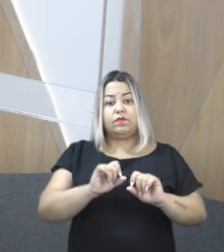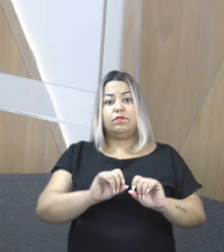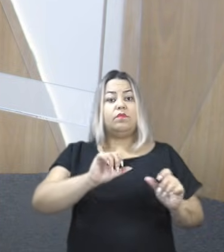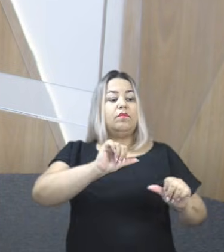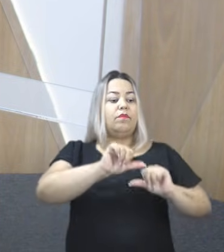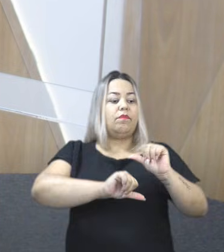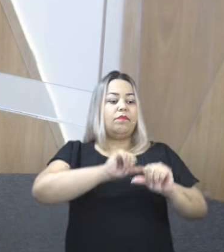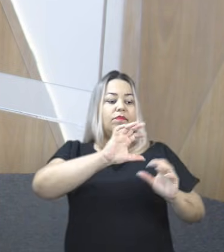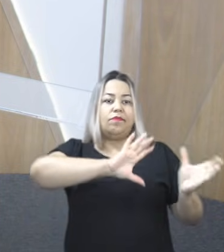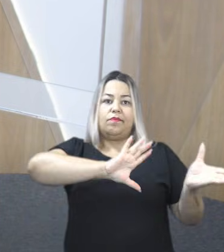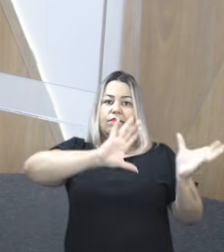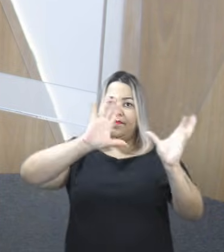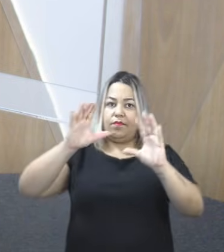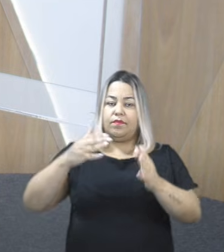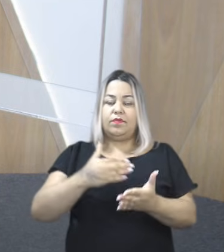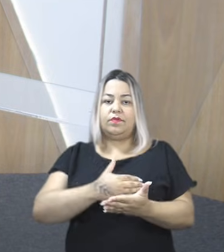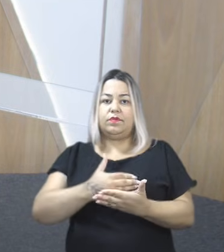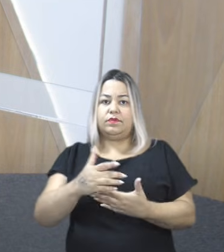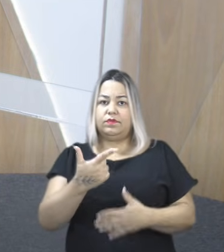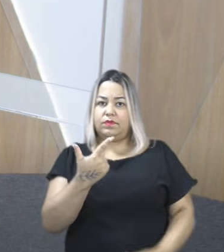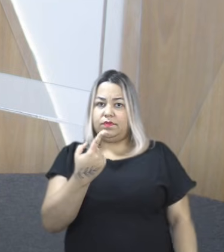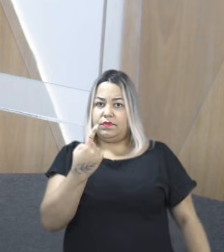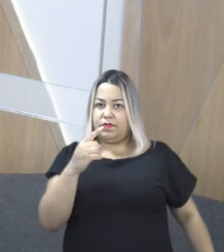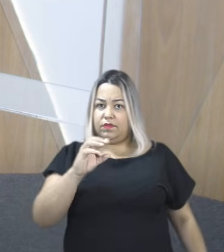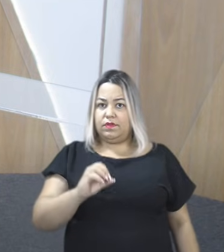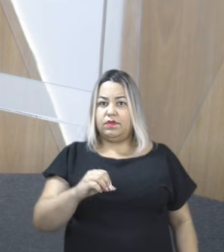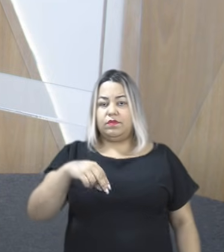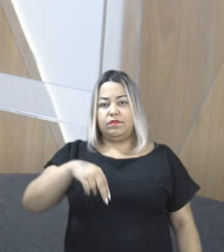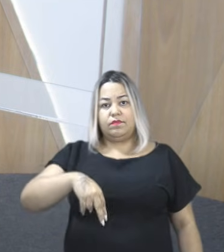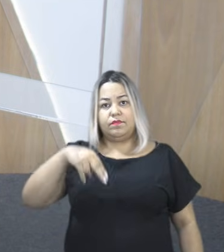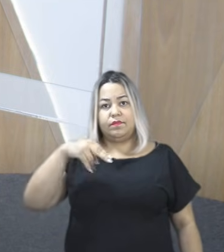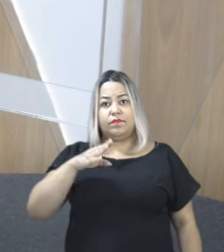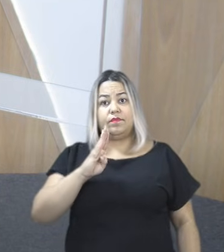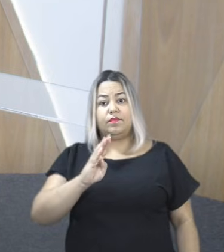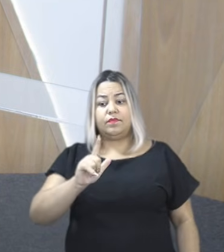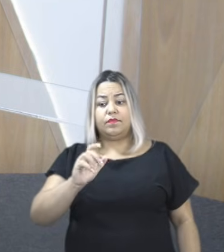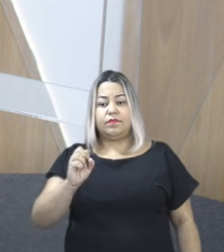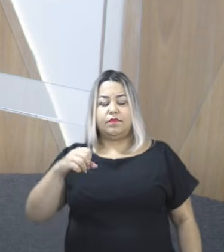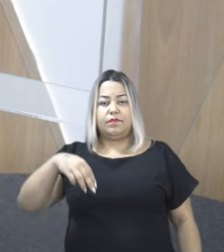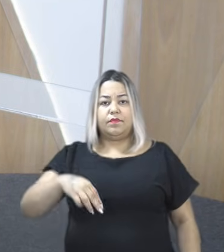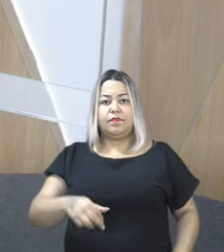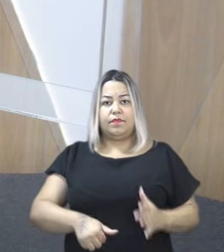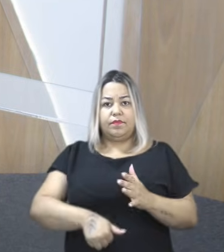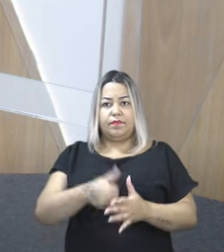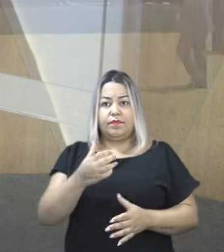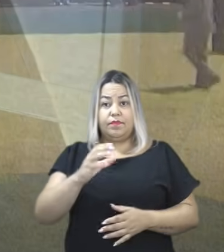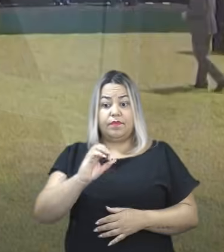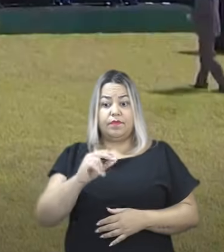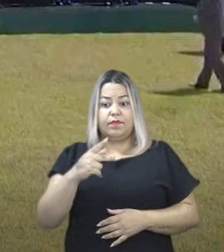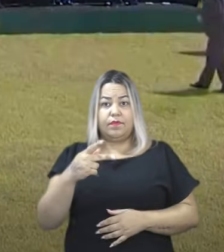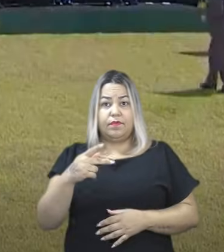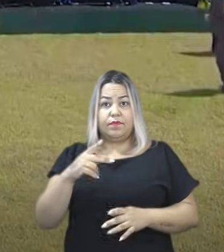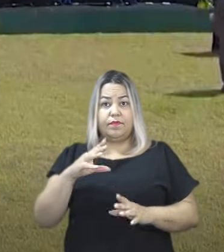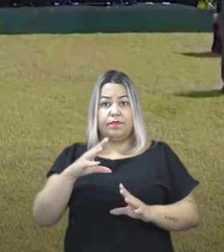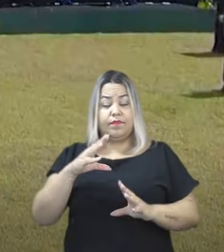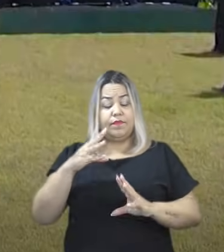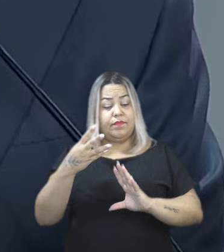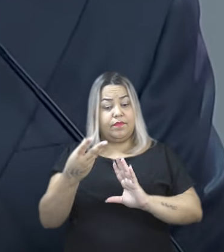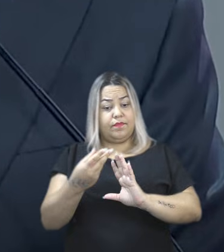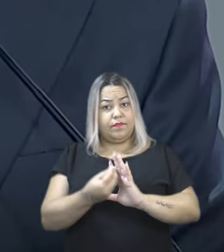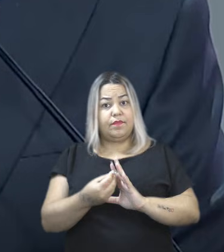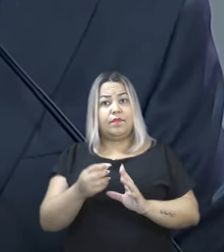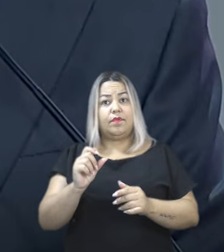Mudanças Climáticas, começou no dia 10 de novembro em Belém. Essa é a primeira COP realizada na Amazônia,